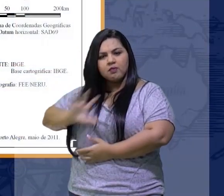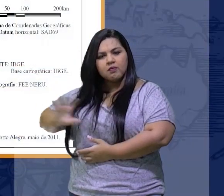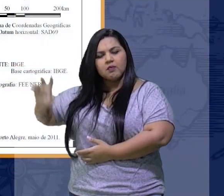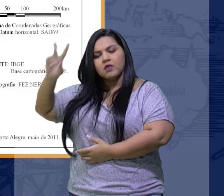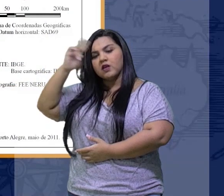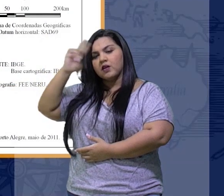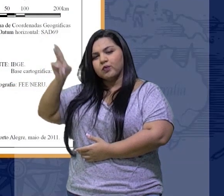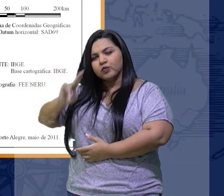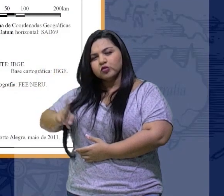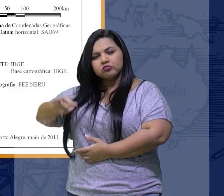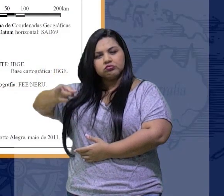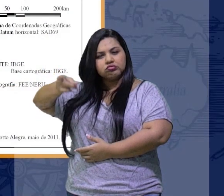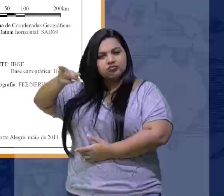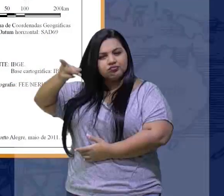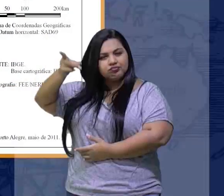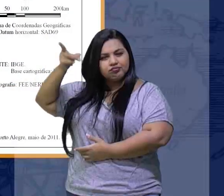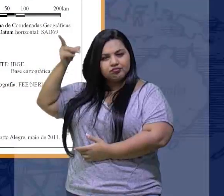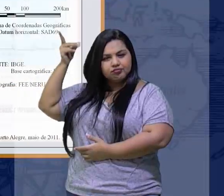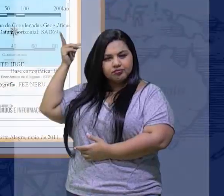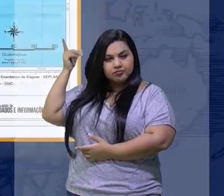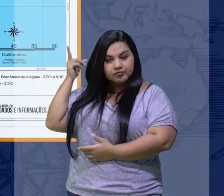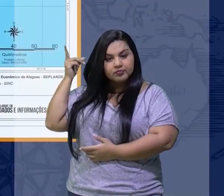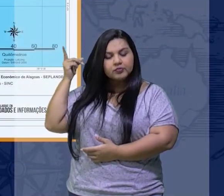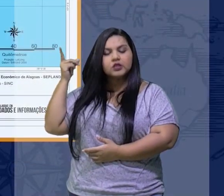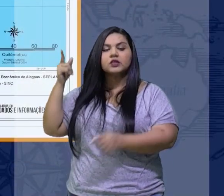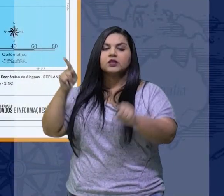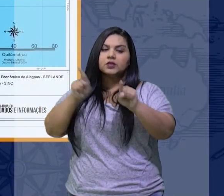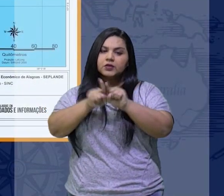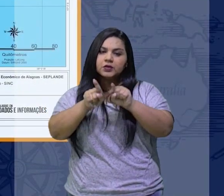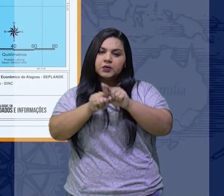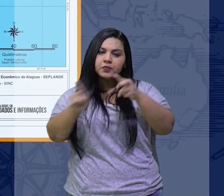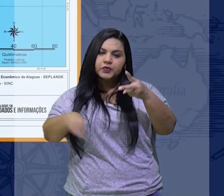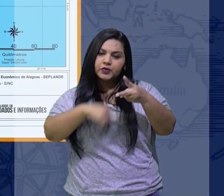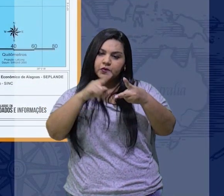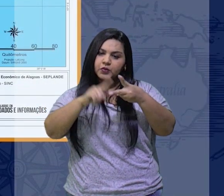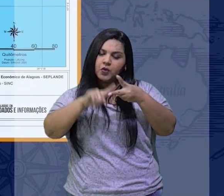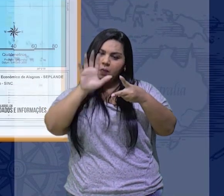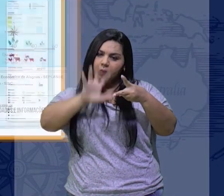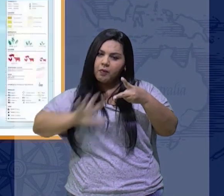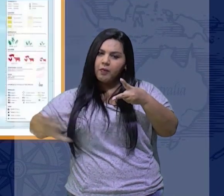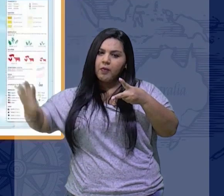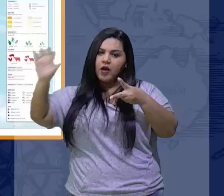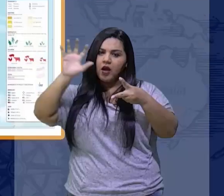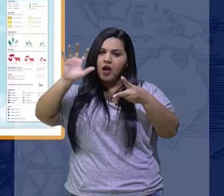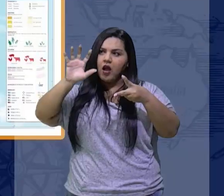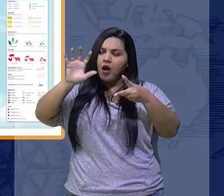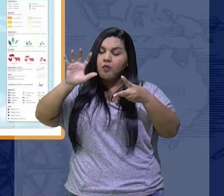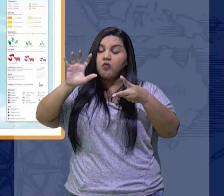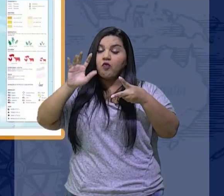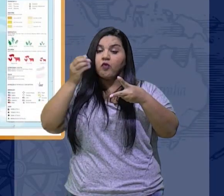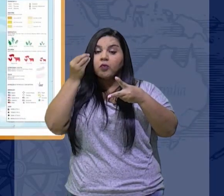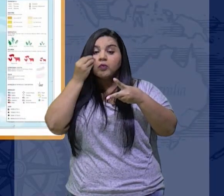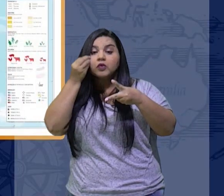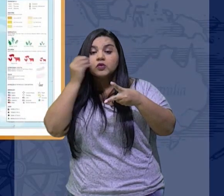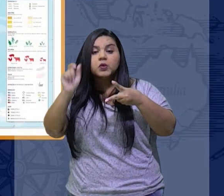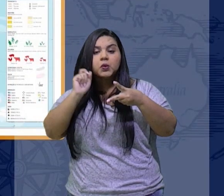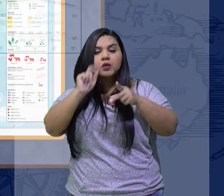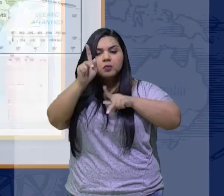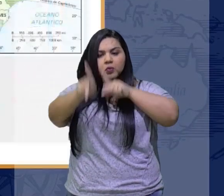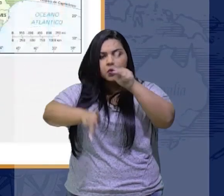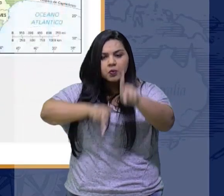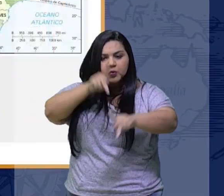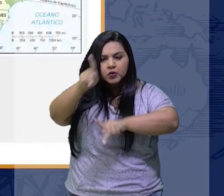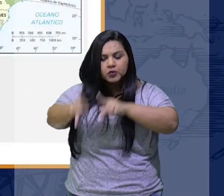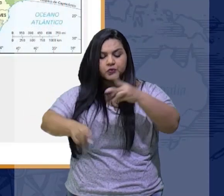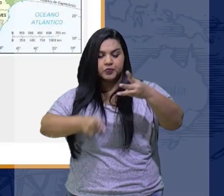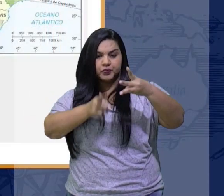que eram utilizados aí antigamente. Os demográficos, onde a gente vai observar aí a população de um determinado lugar. Os